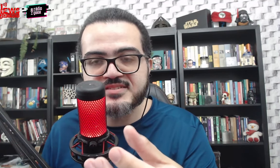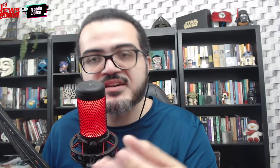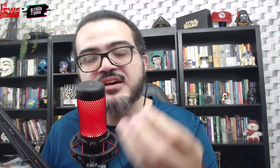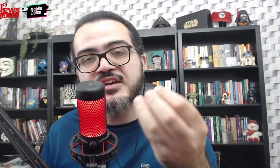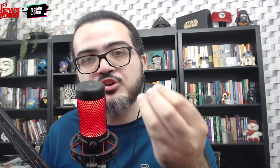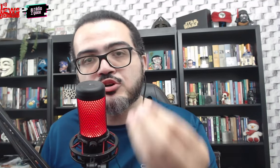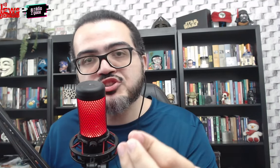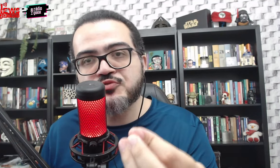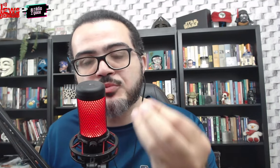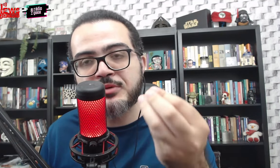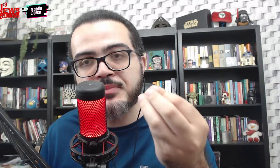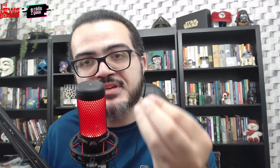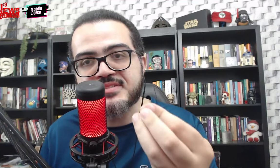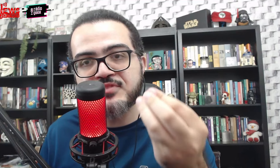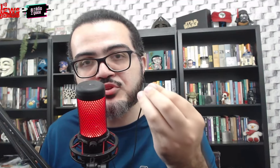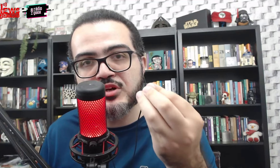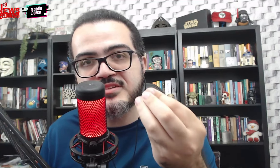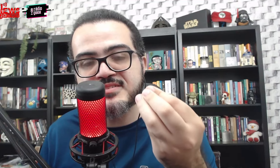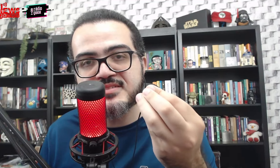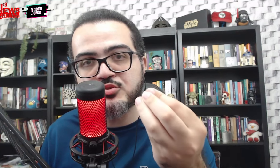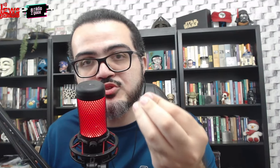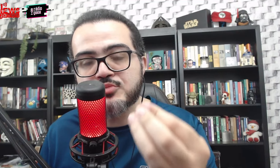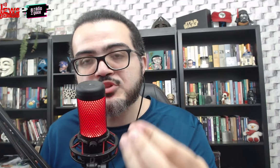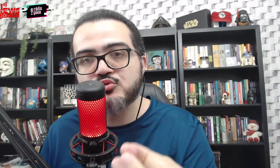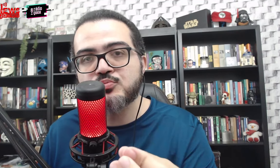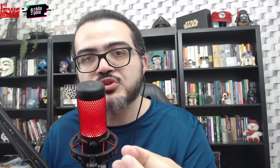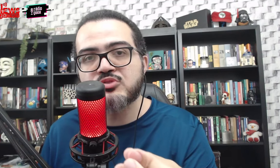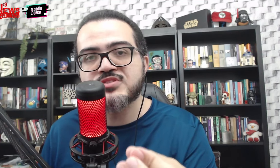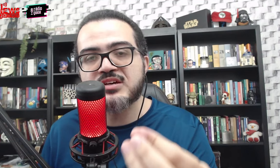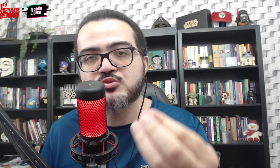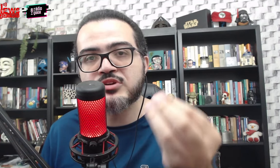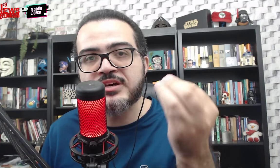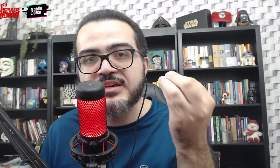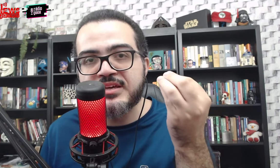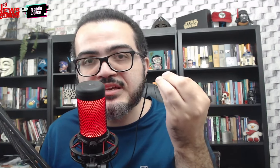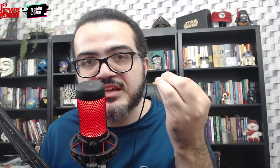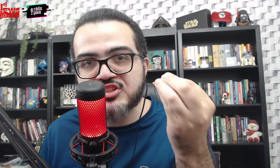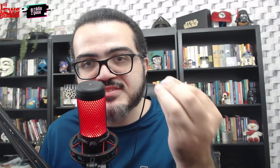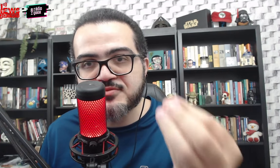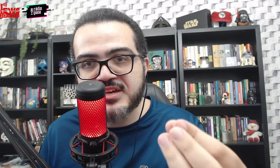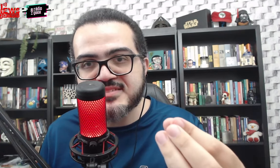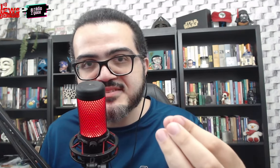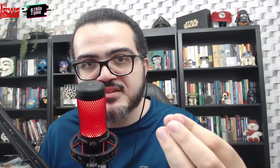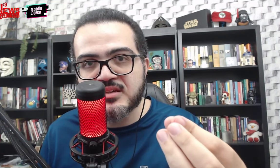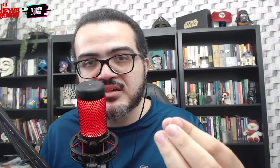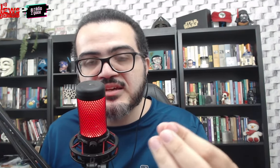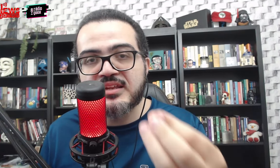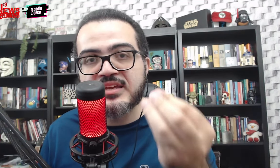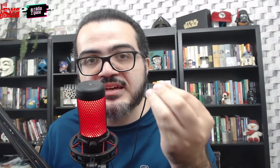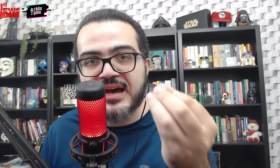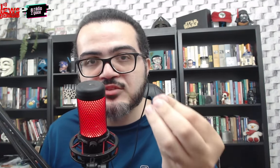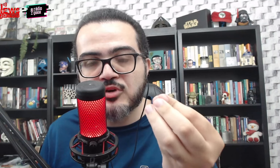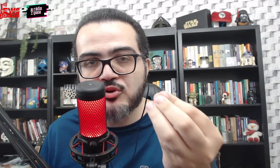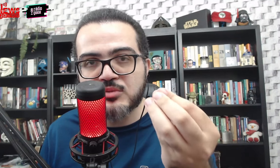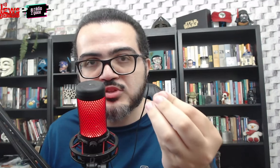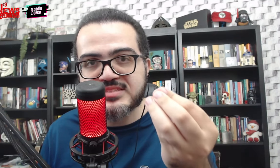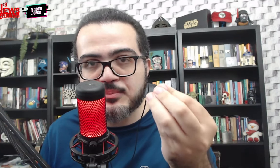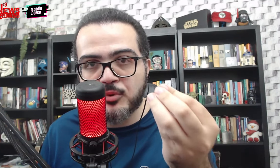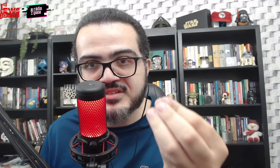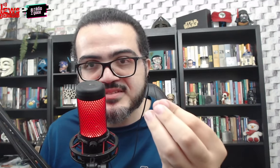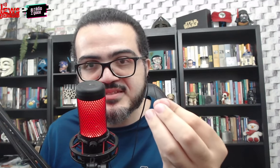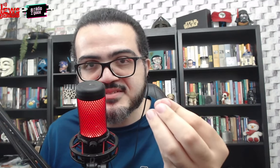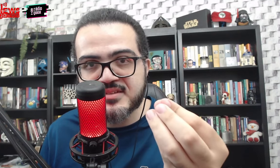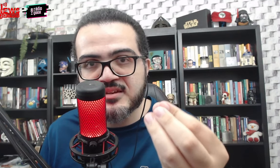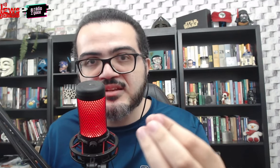crianças e hoje foi uma imensa Vitória desse setor sobretudo porque o senador Irajá Silvestre ligado ao ramo